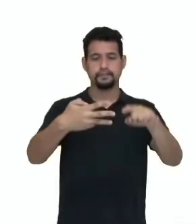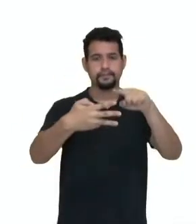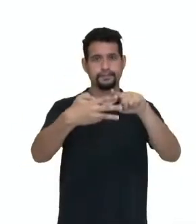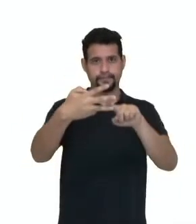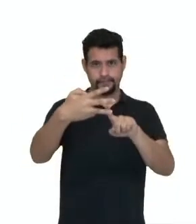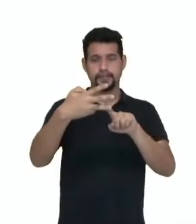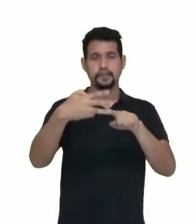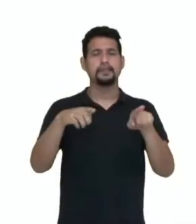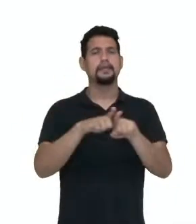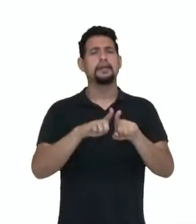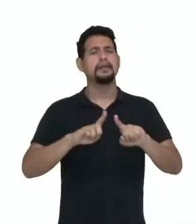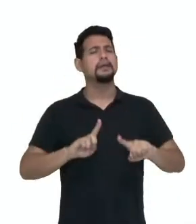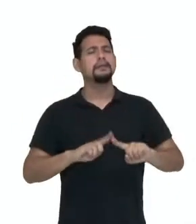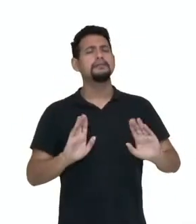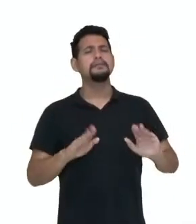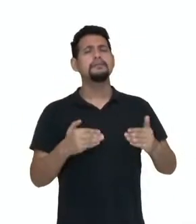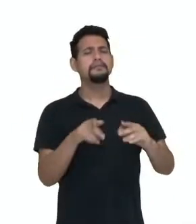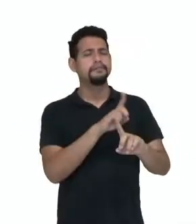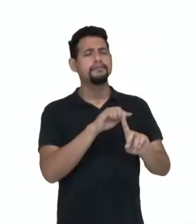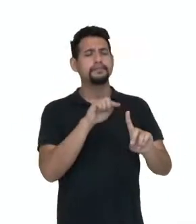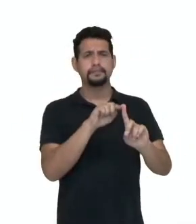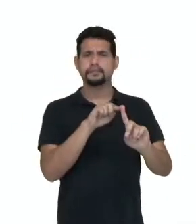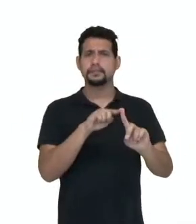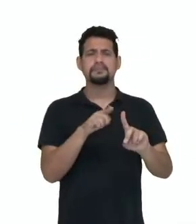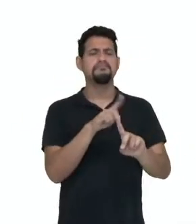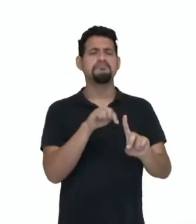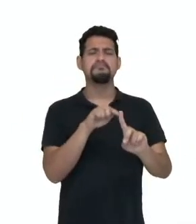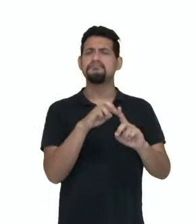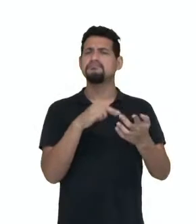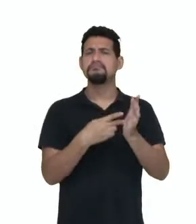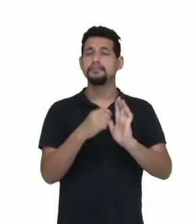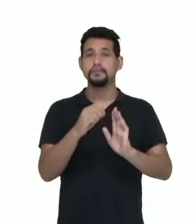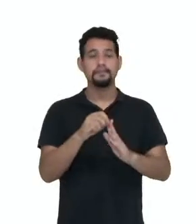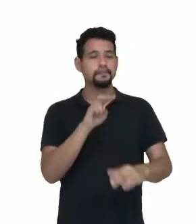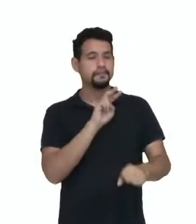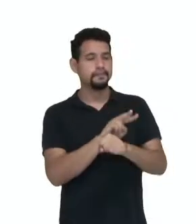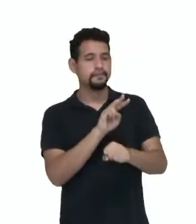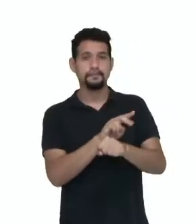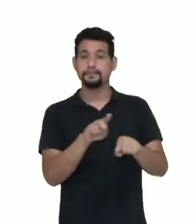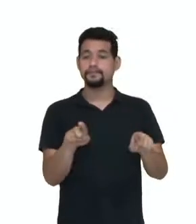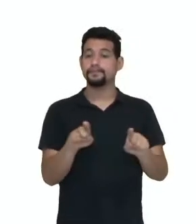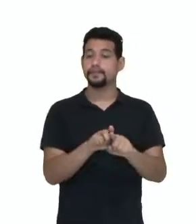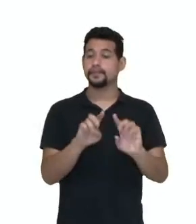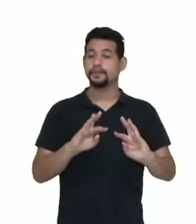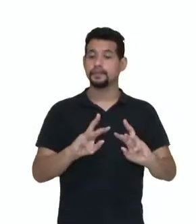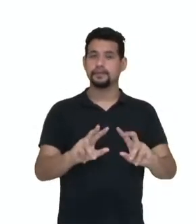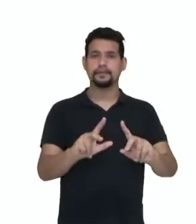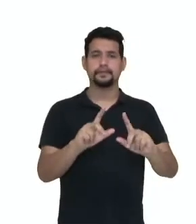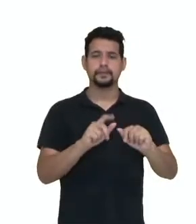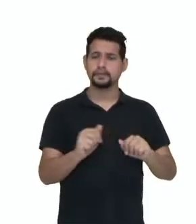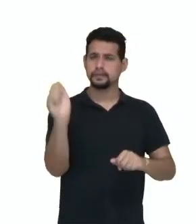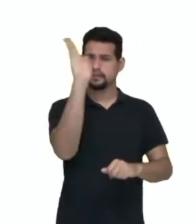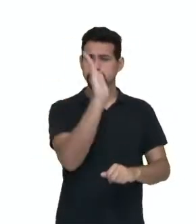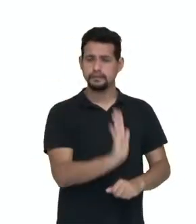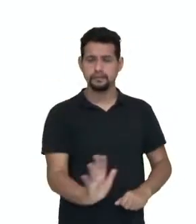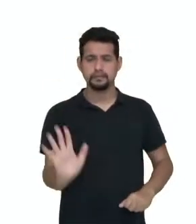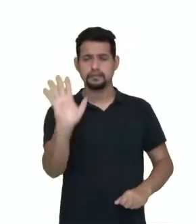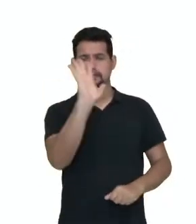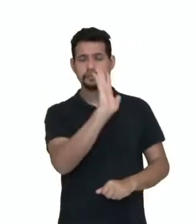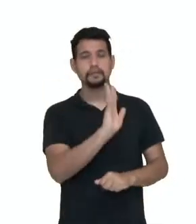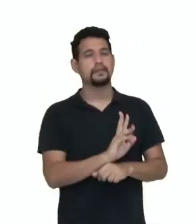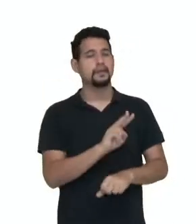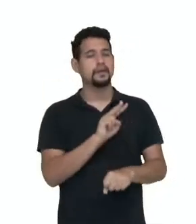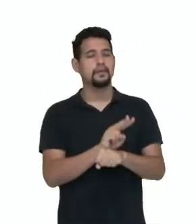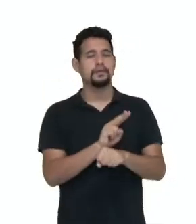Tá. E quais são as funções? Primeiro, suas missões estão na defesa do território nacional, na garantia dos